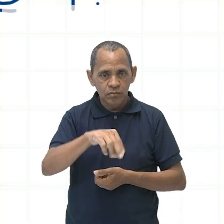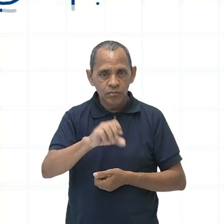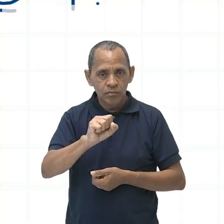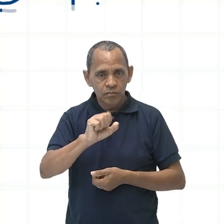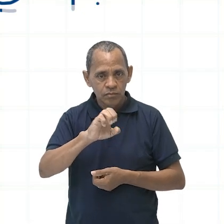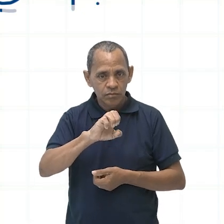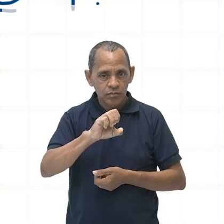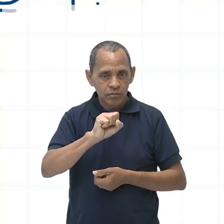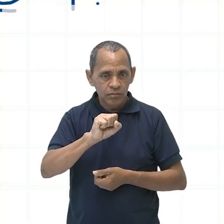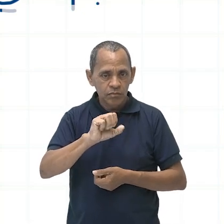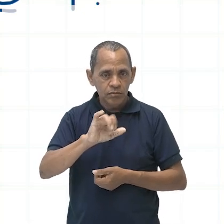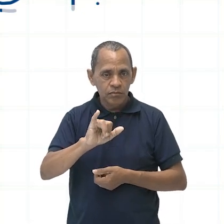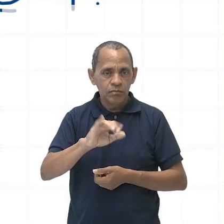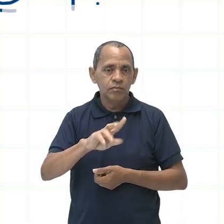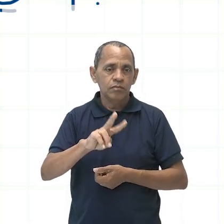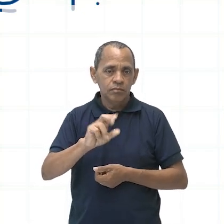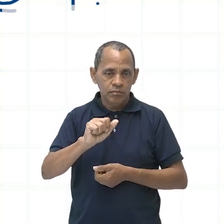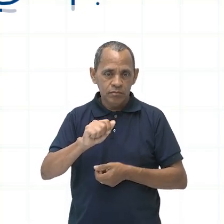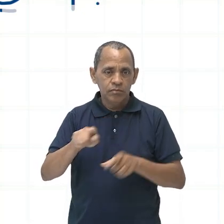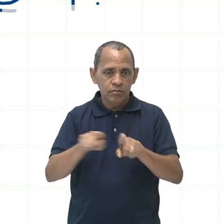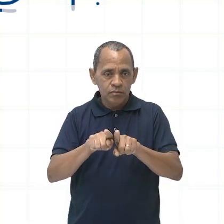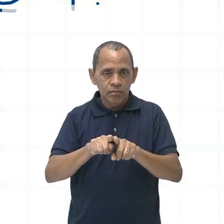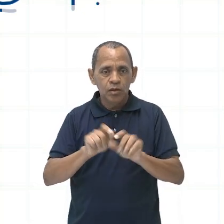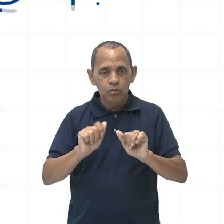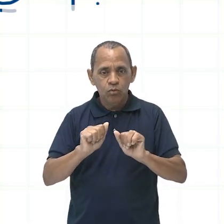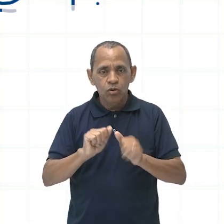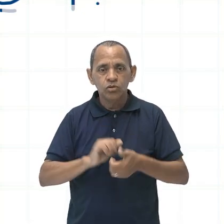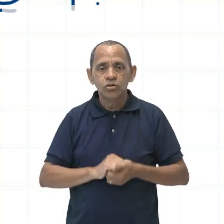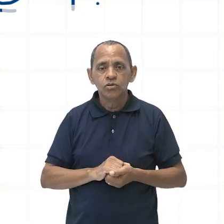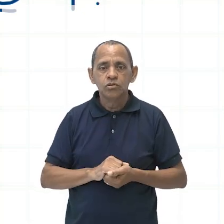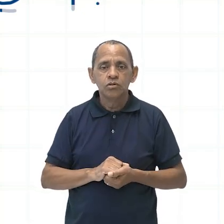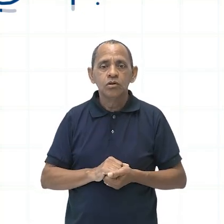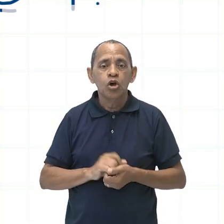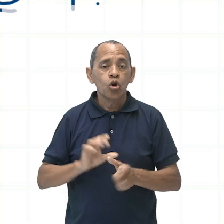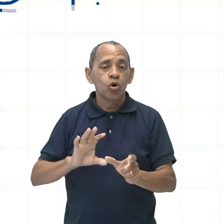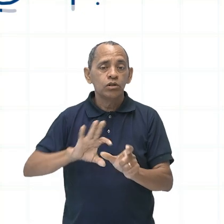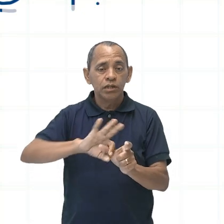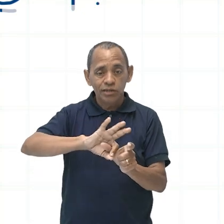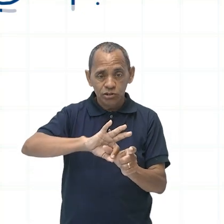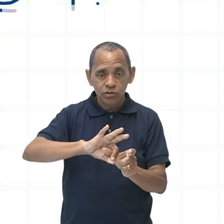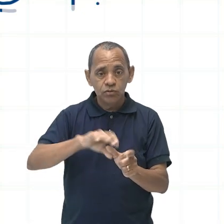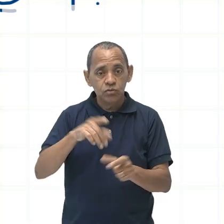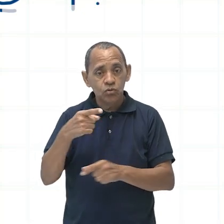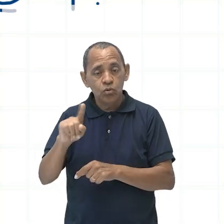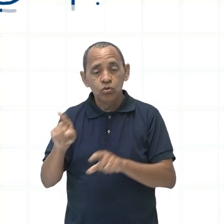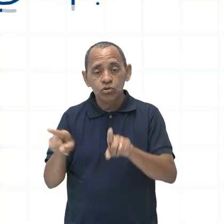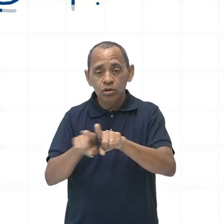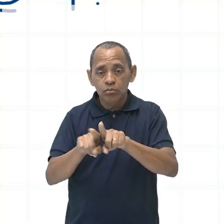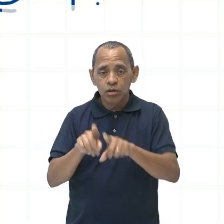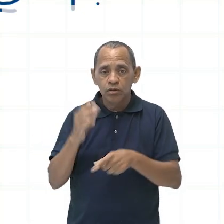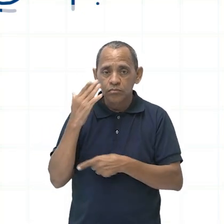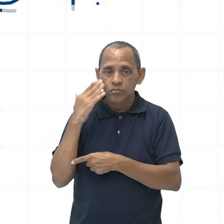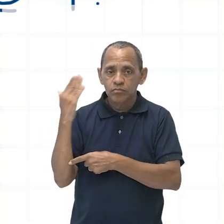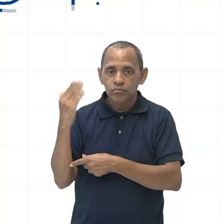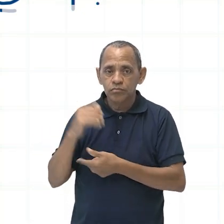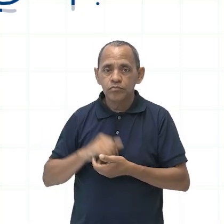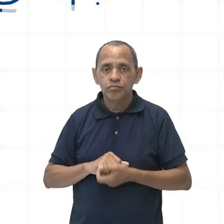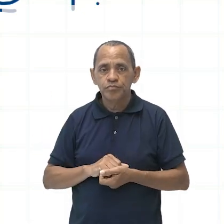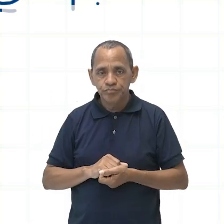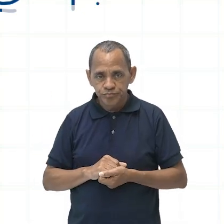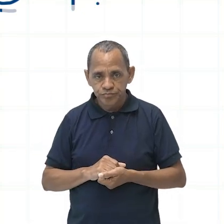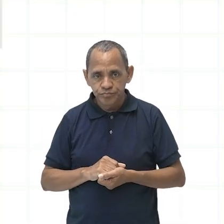ok, pessoal? A gente pode estabelecer a concessão também através de outros conectivos. Vamos avançar, por